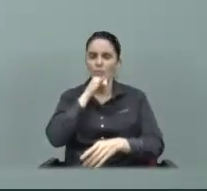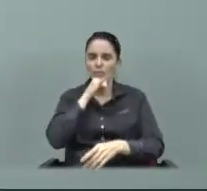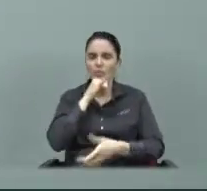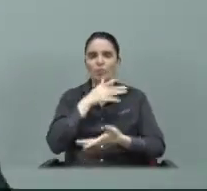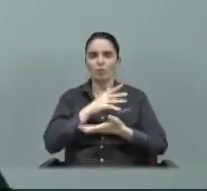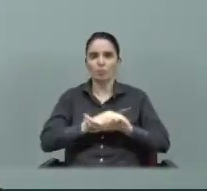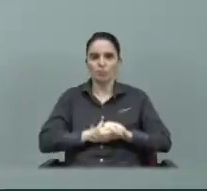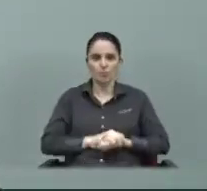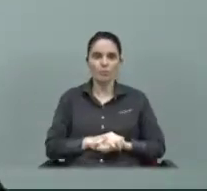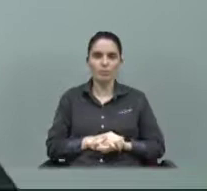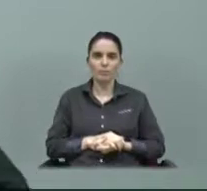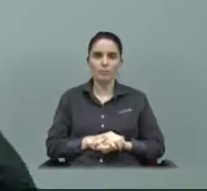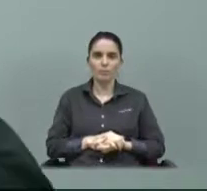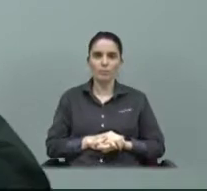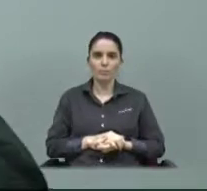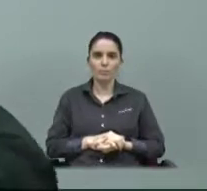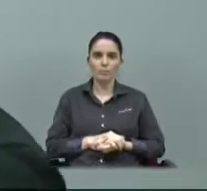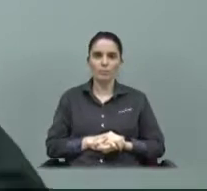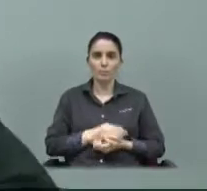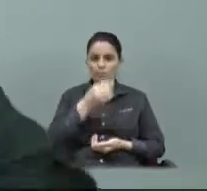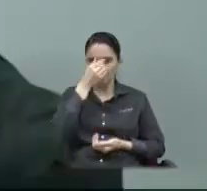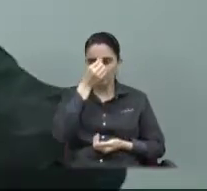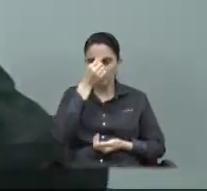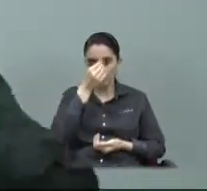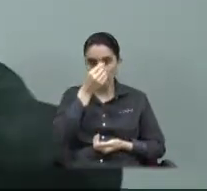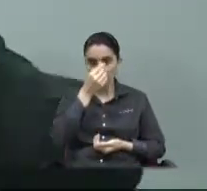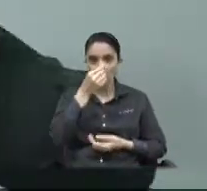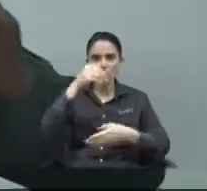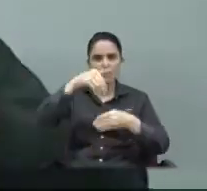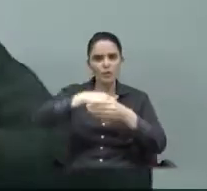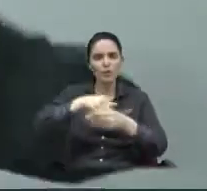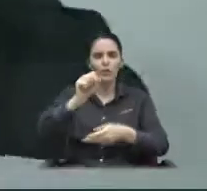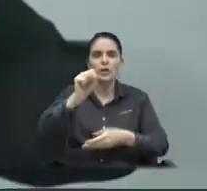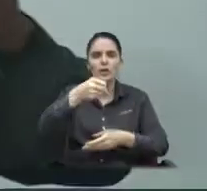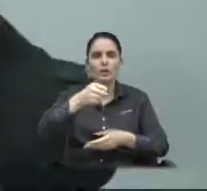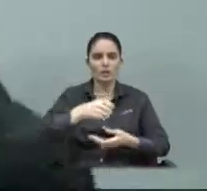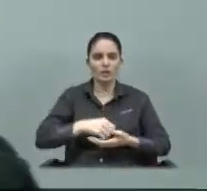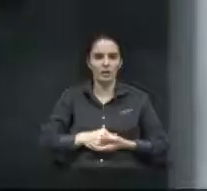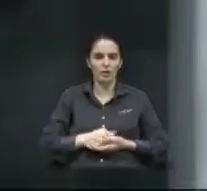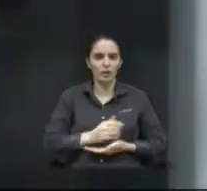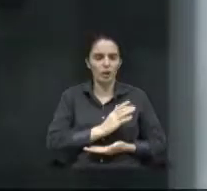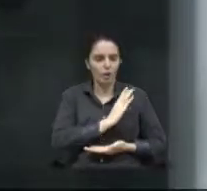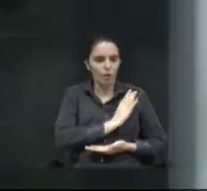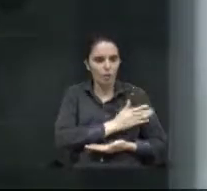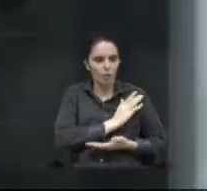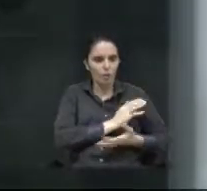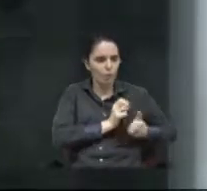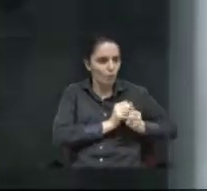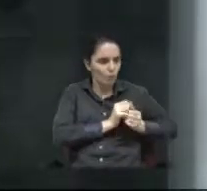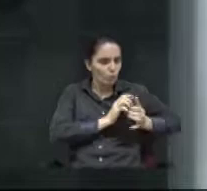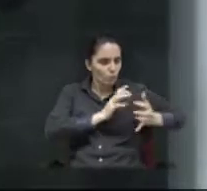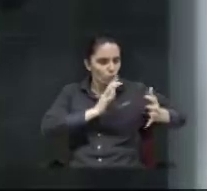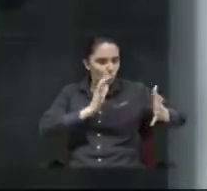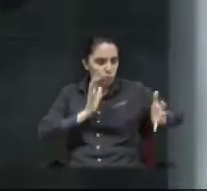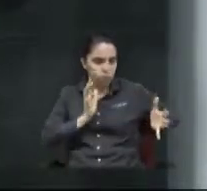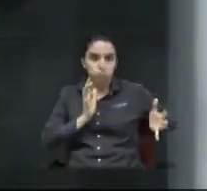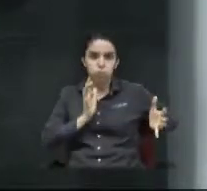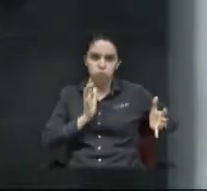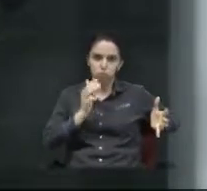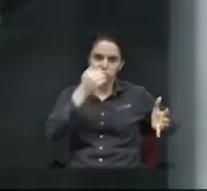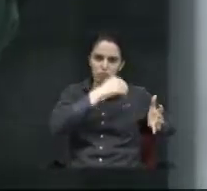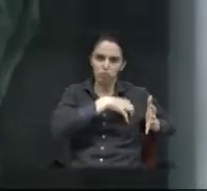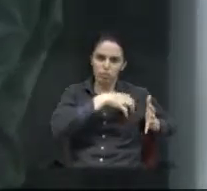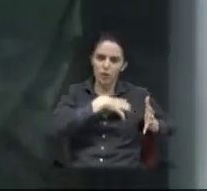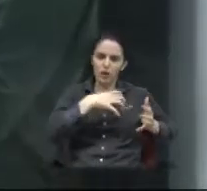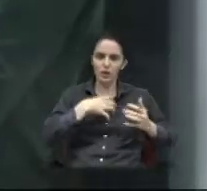Então eu quero dizer sim, mas dizer sim com a alma, com o coração, dizer sim com o sentimento de